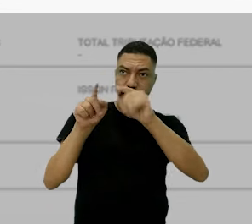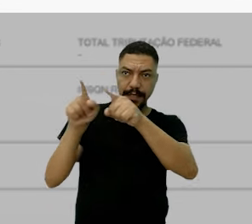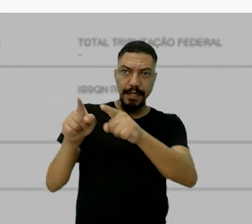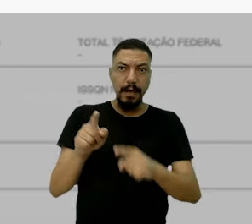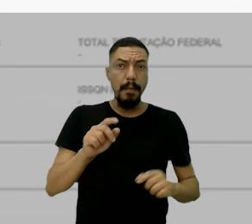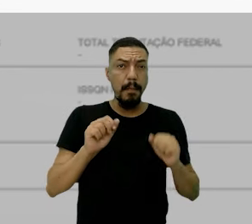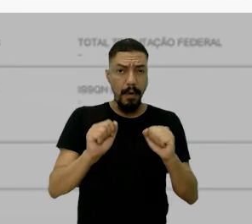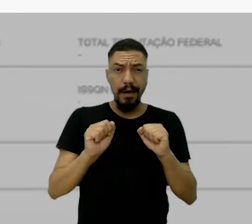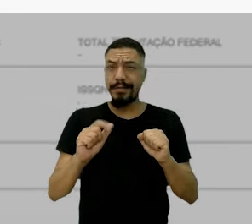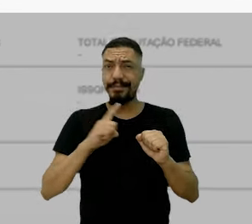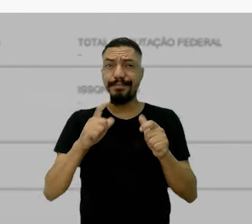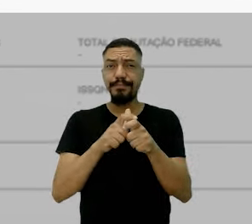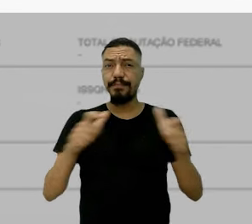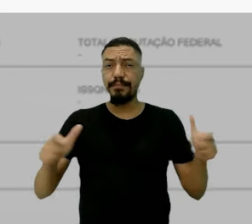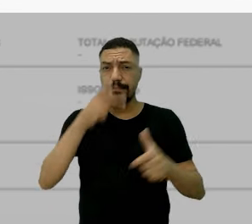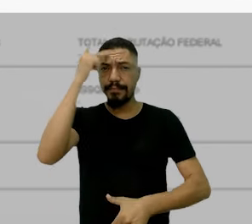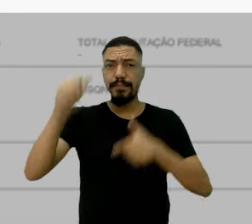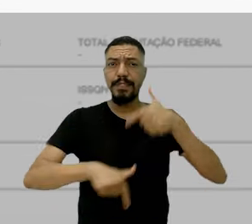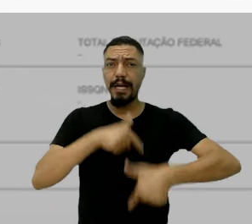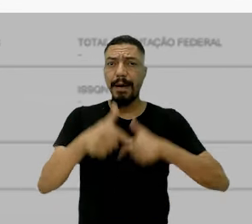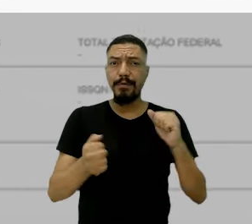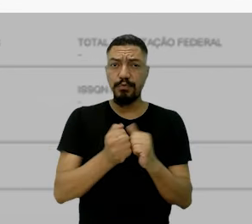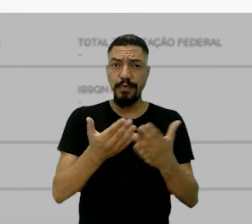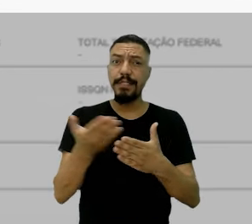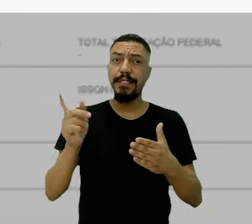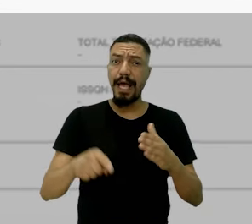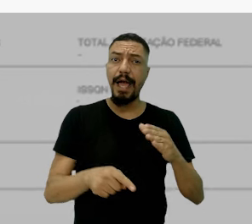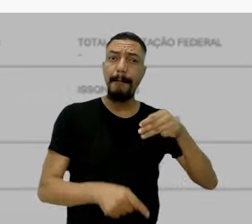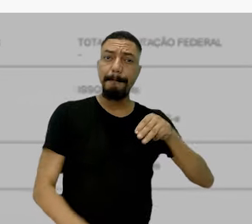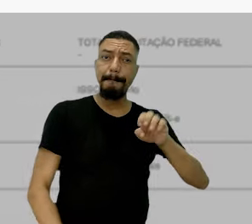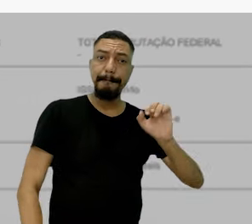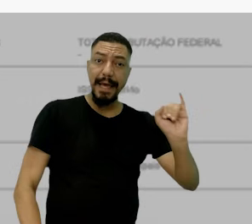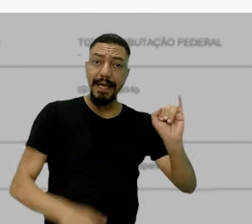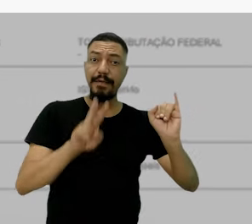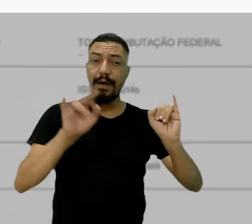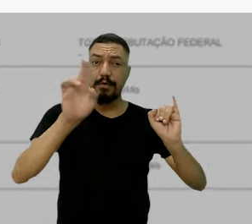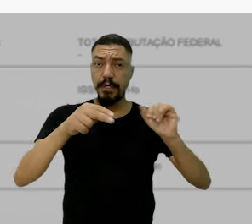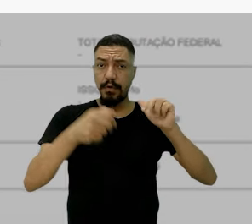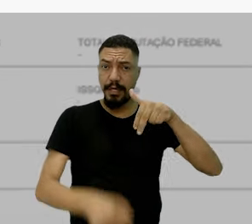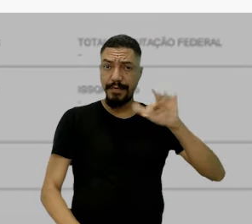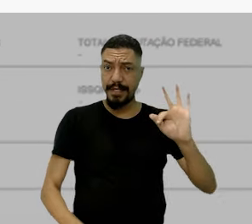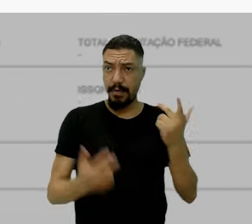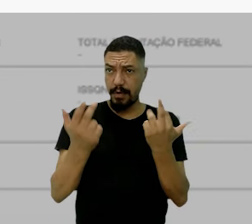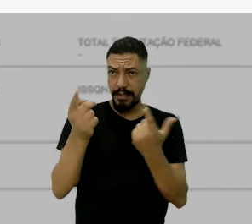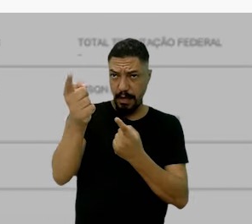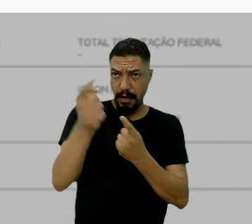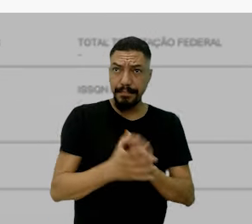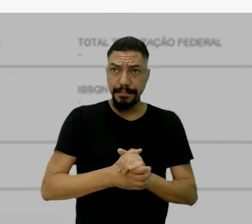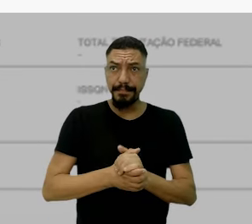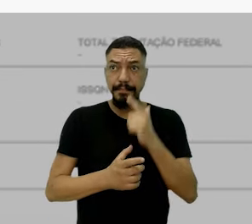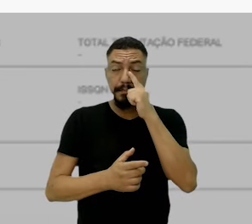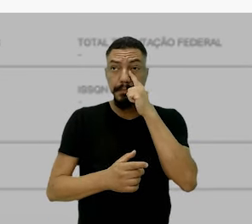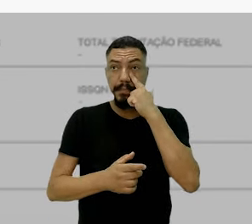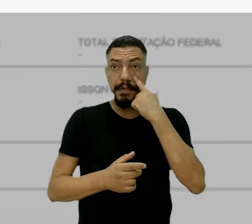deixei aí. Provavelmente a maior parte das pessoas que trabalham com vocês é MEI e vai vir uma nota com essa carinha, por isso que eu